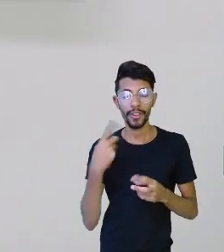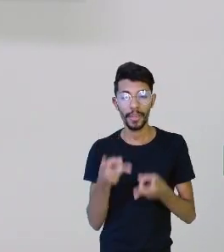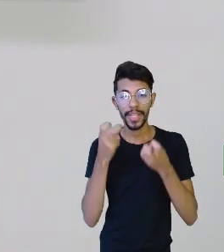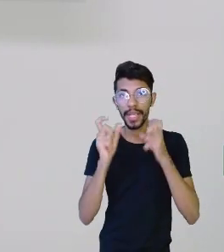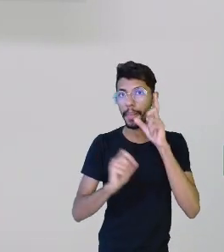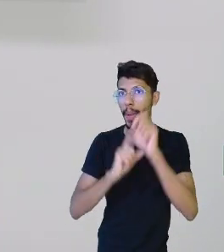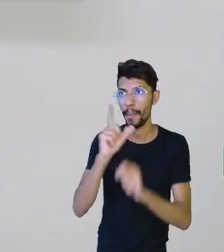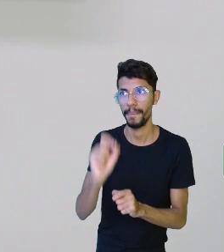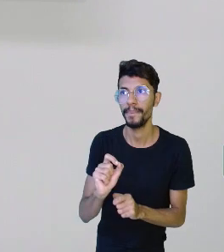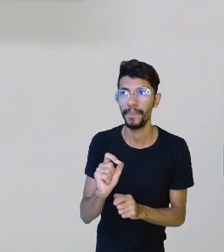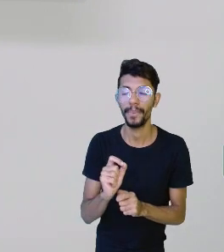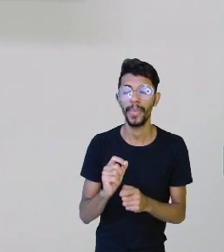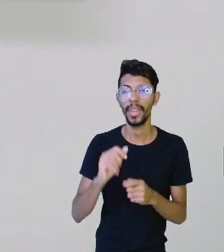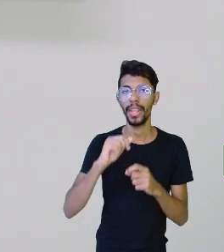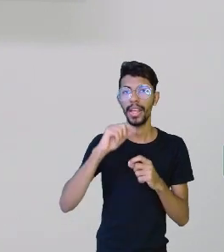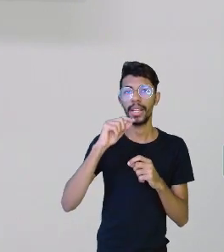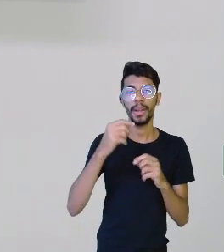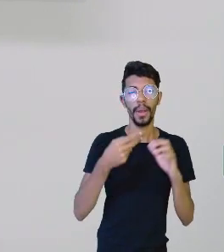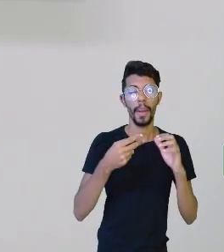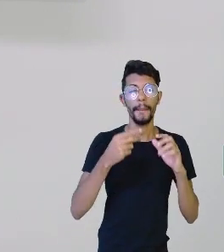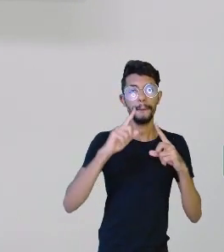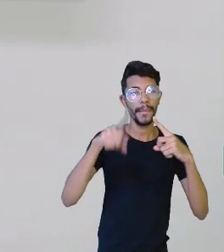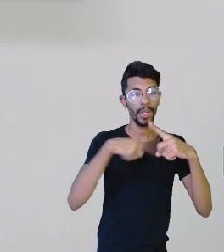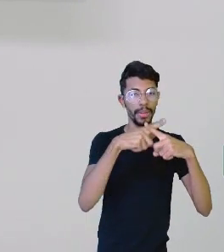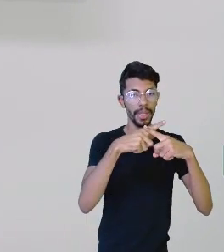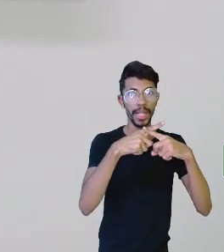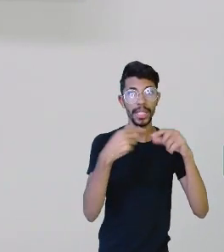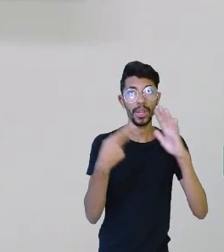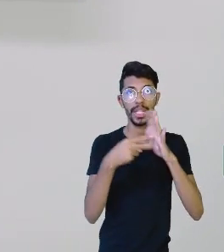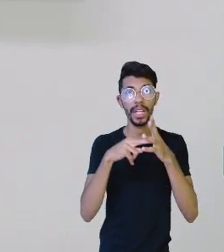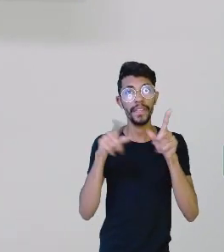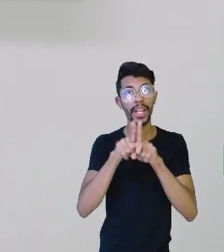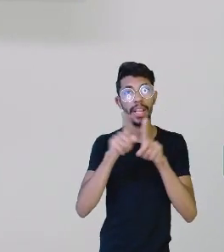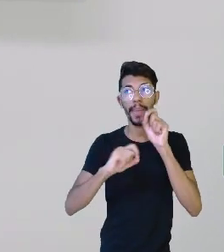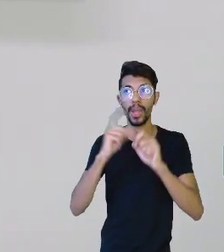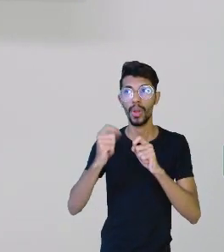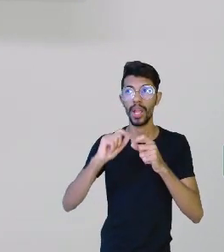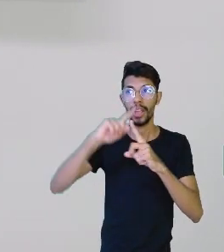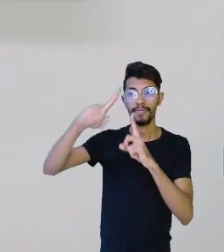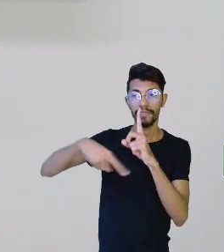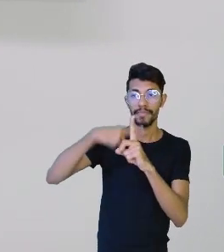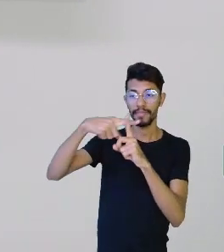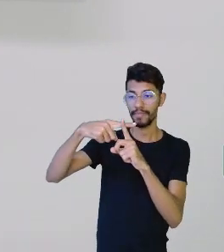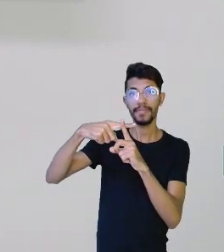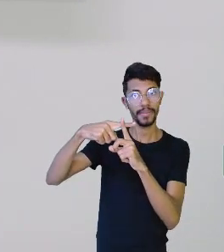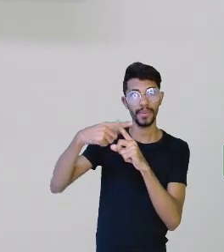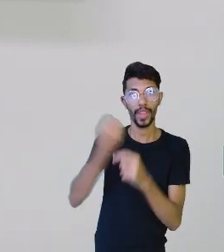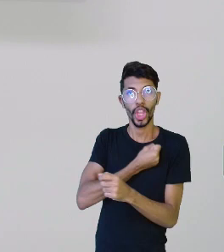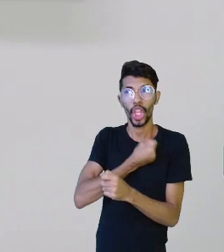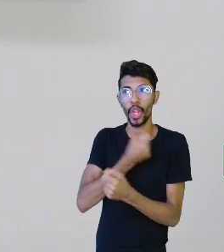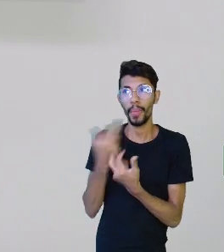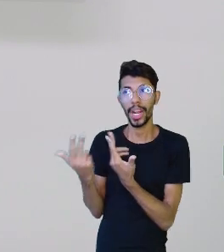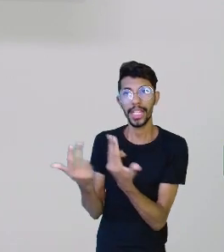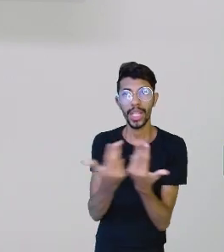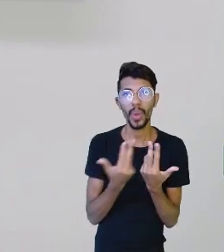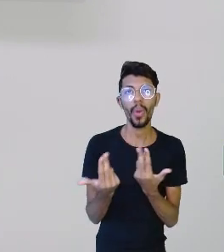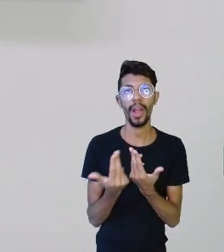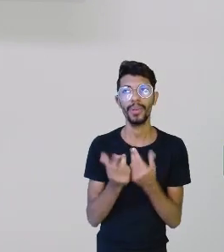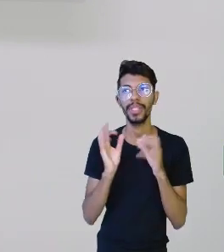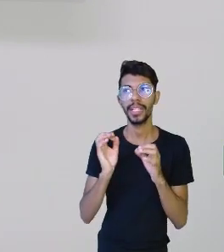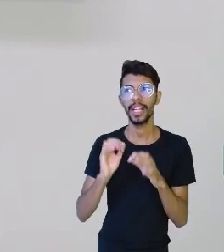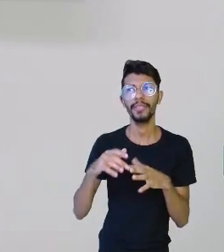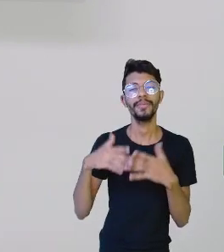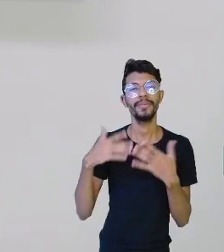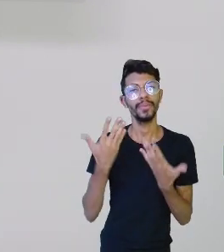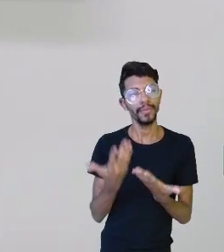que a multiplicação é a adição de parcelas iguais. Não foi isso que aprendemos desde o início aqui na nossa mesa, onde